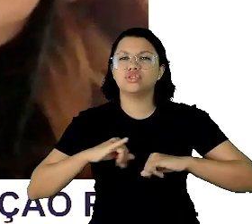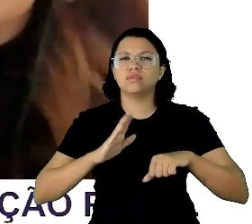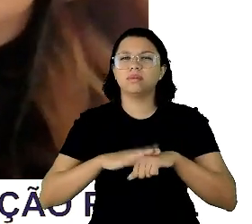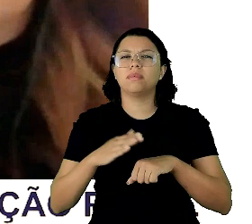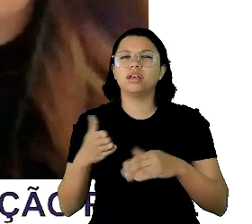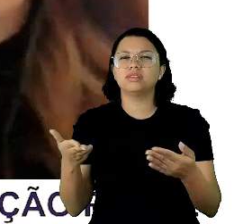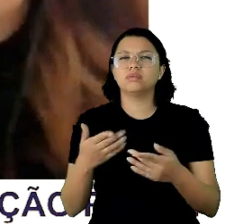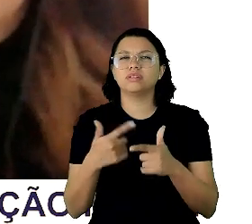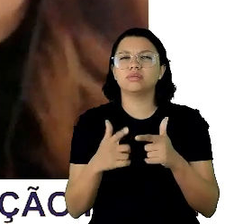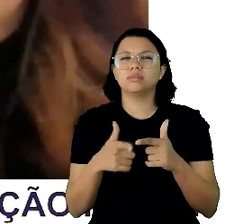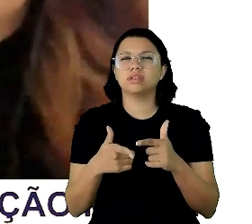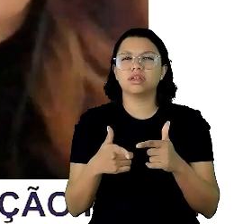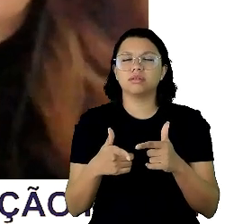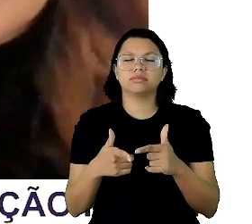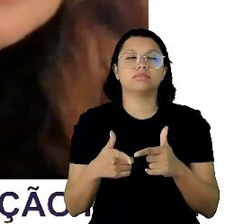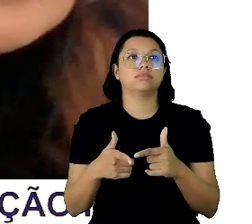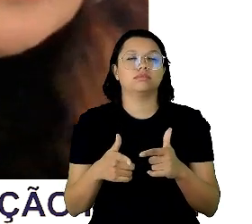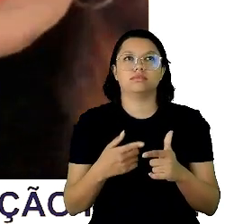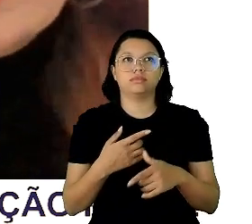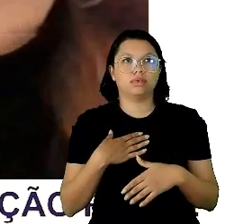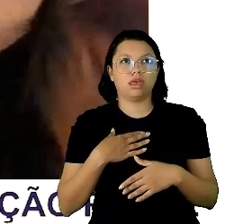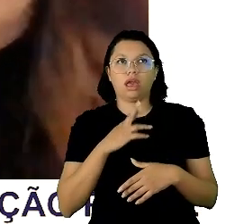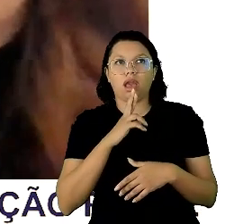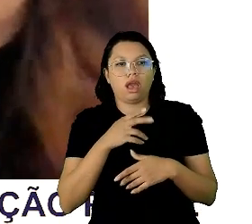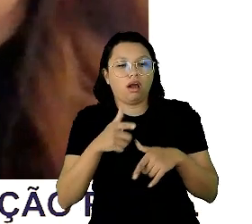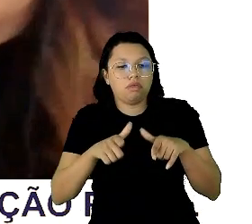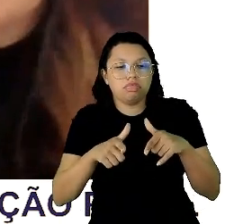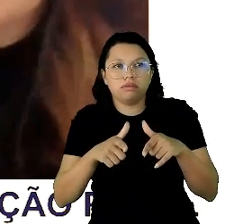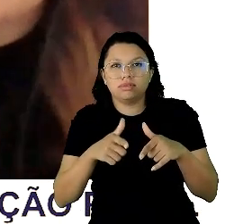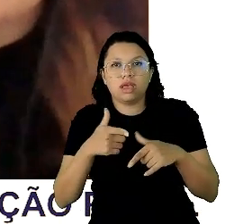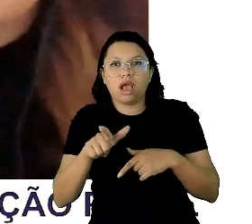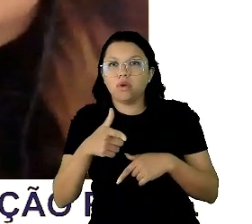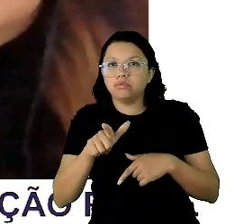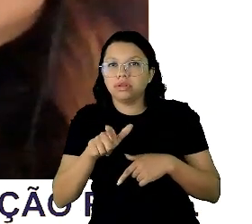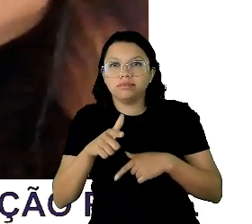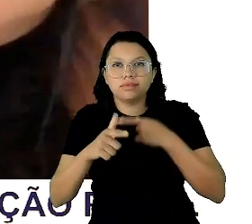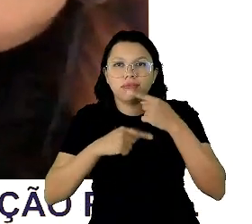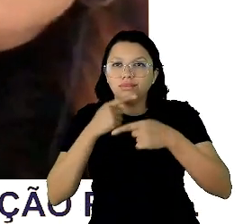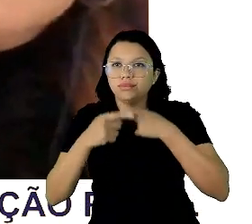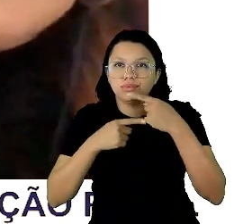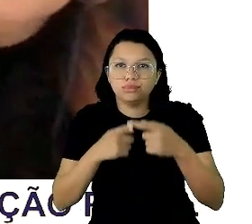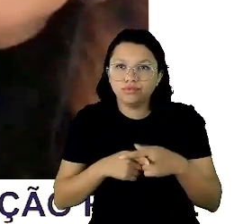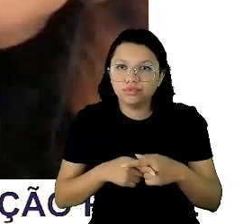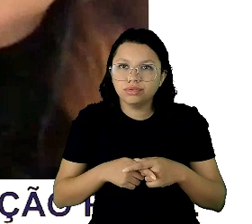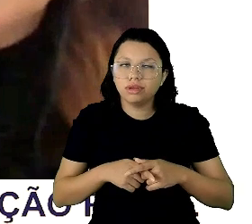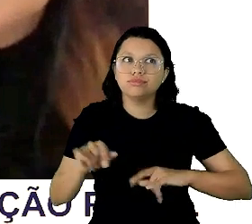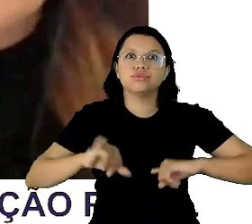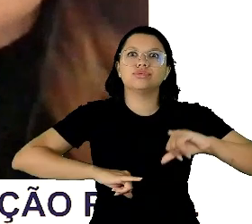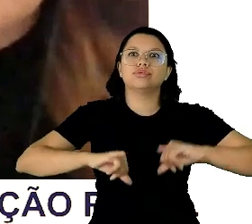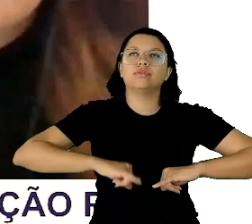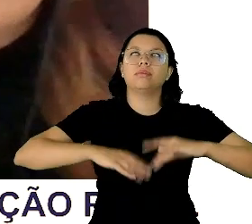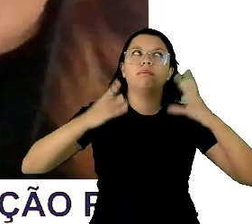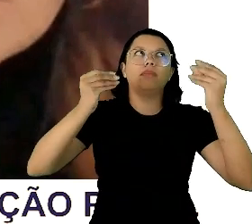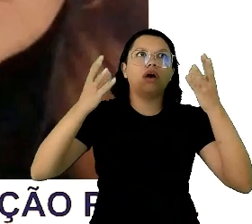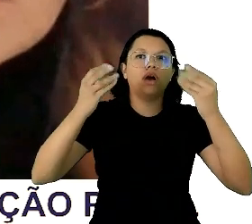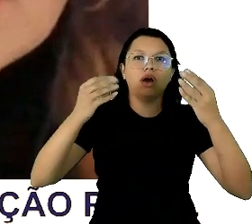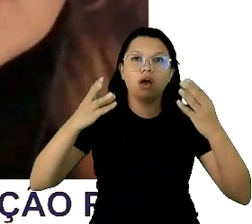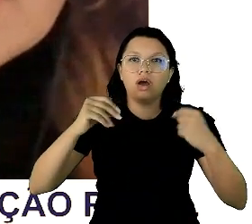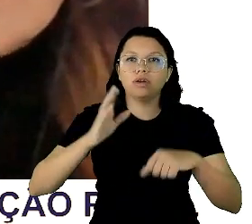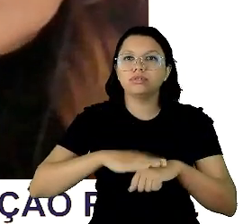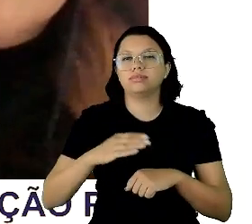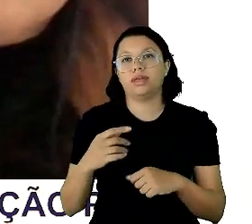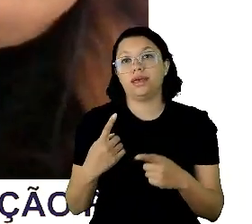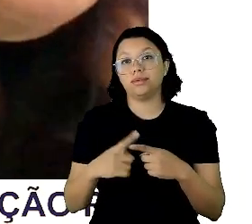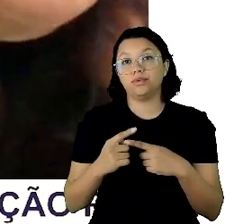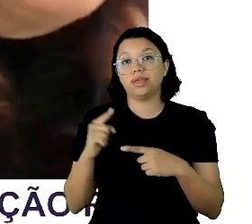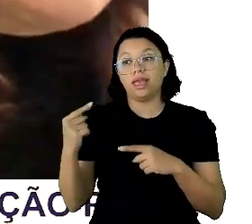Tenho a menor dúvida. Eu não tenho a menor dúvida de que elas sofrem muito mais. sofrem mais, primeiro, porque elas estão mais expostas,